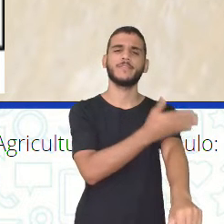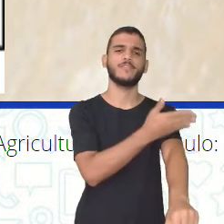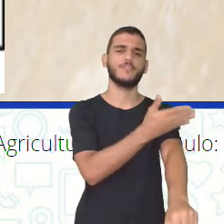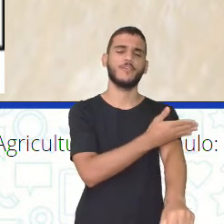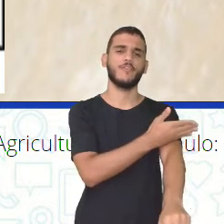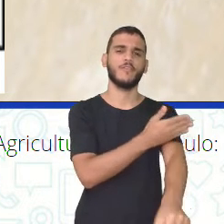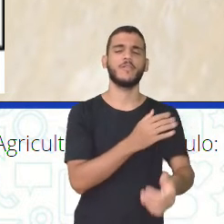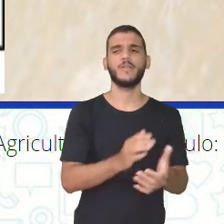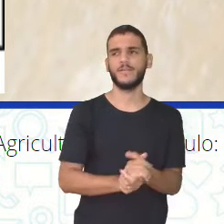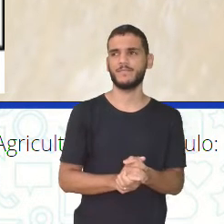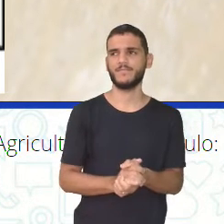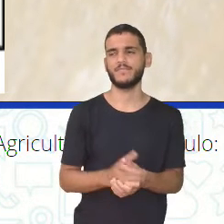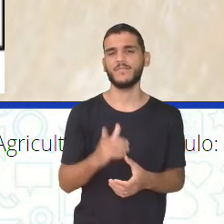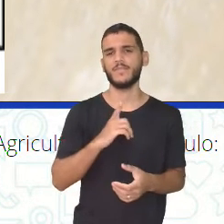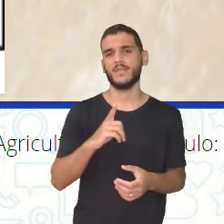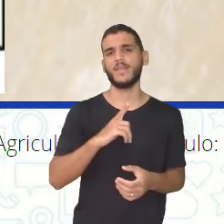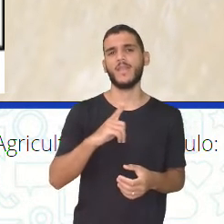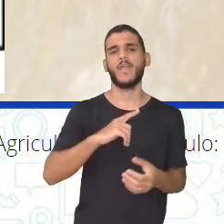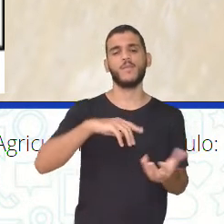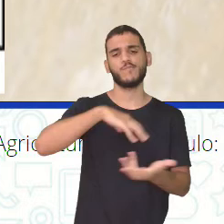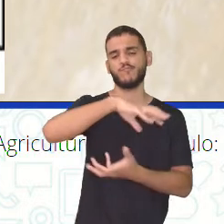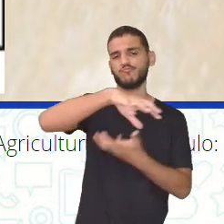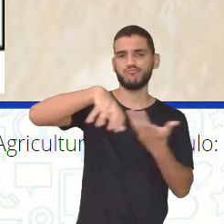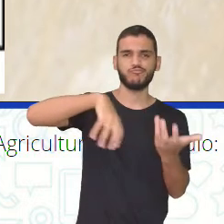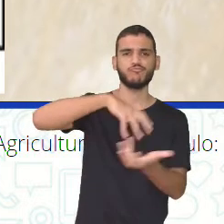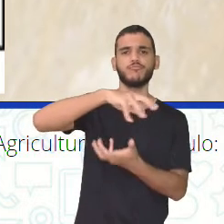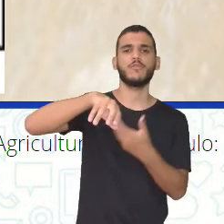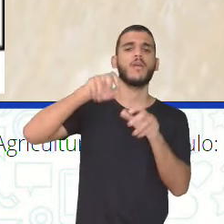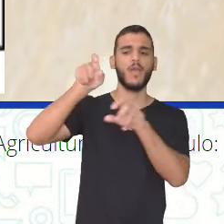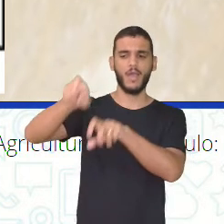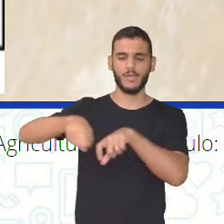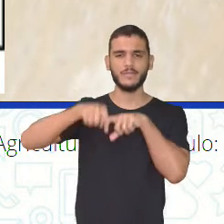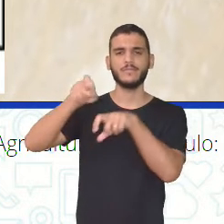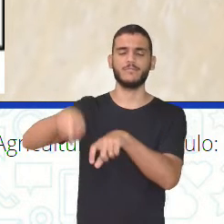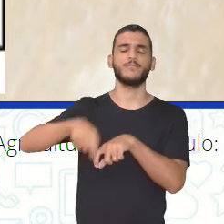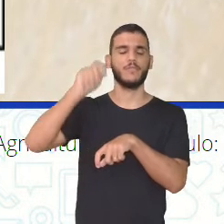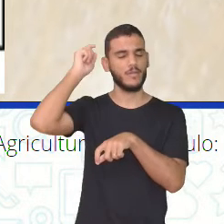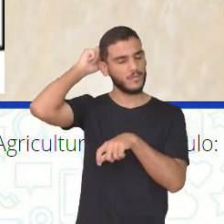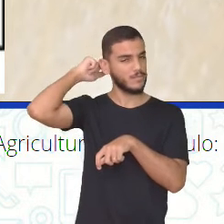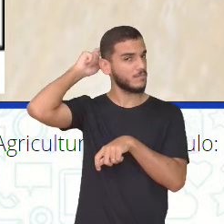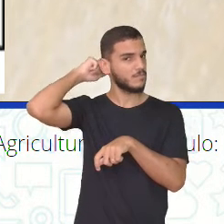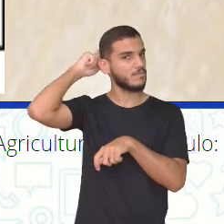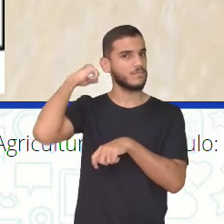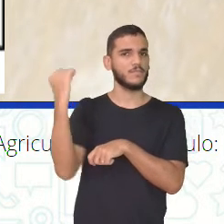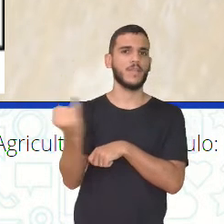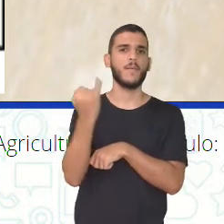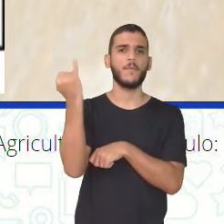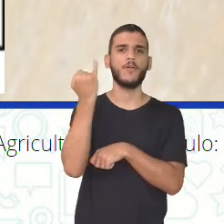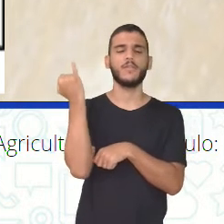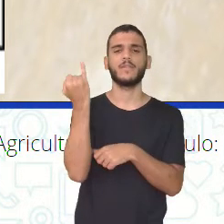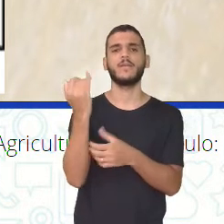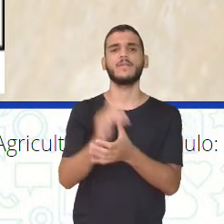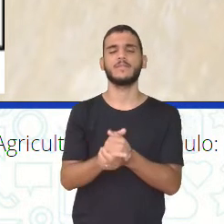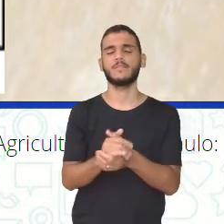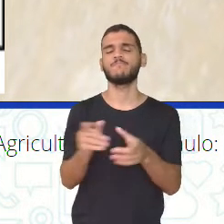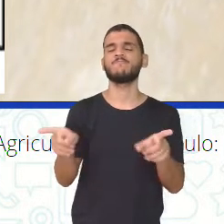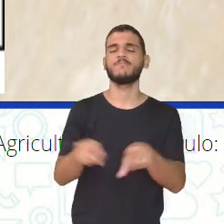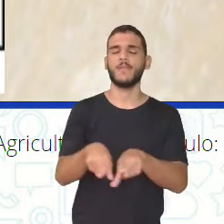o Neolítico, né? A Revolução Agrícola, tá? E isso é fundamental para as sociedades